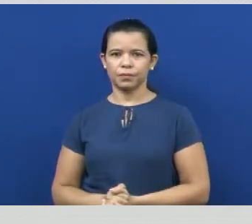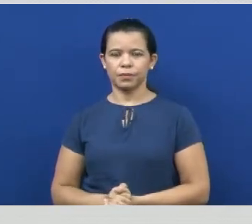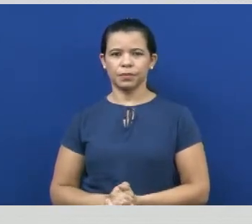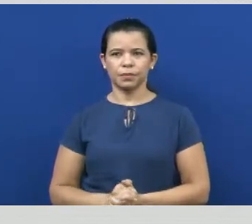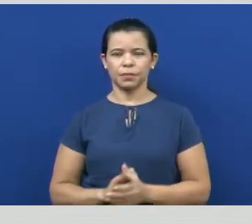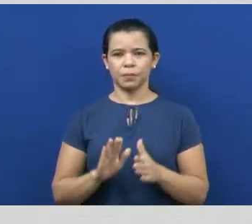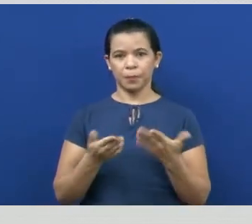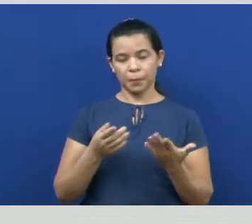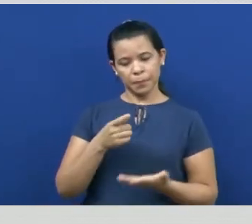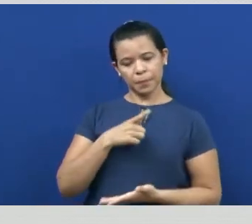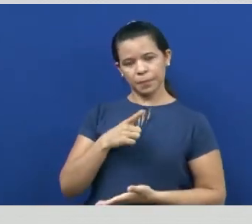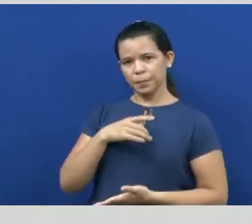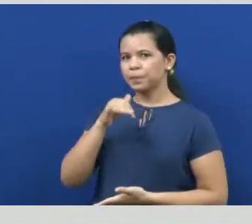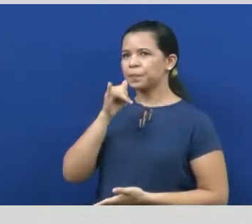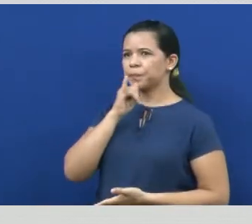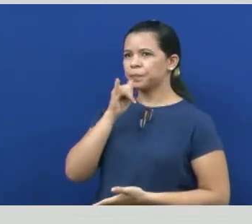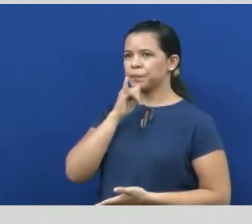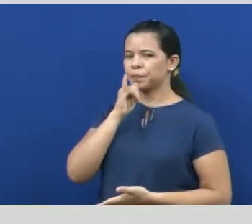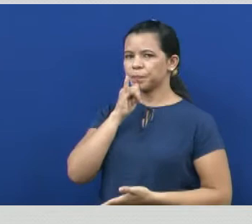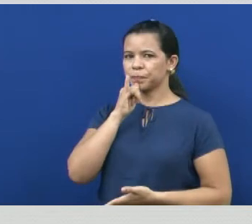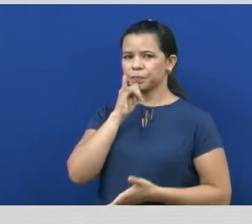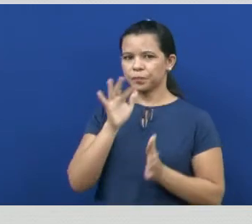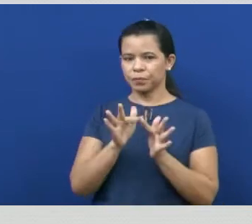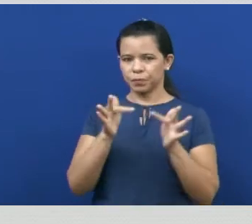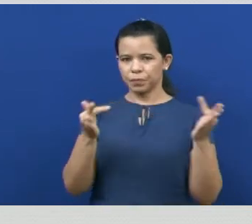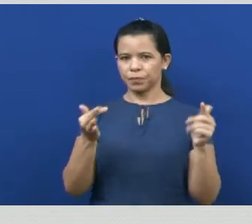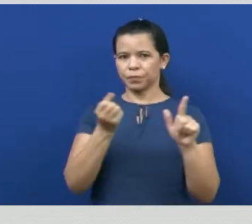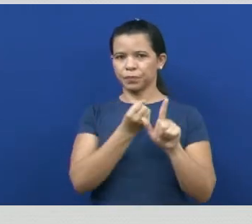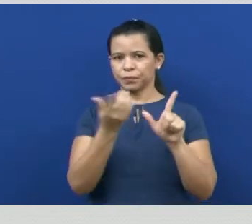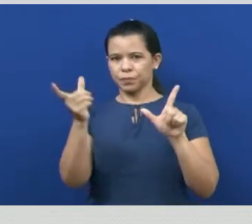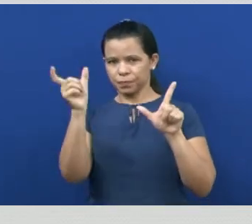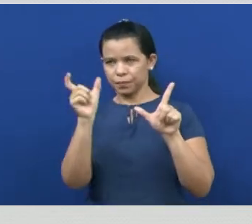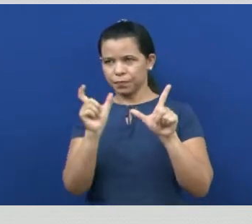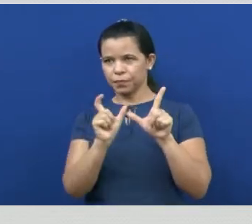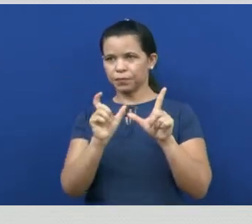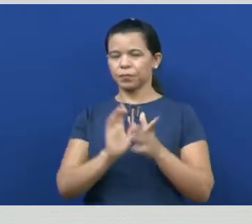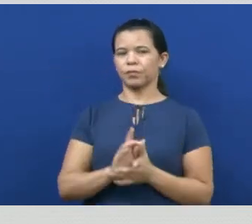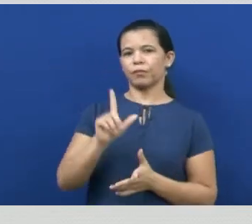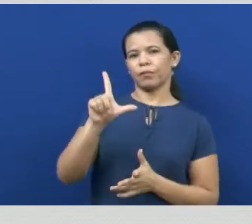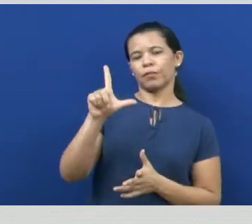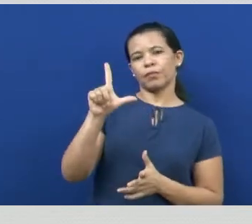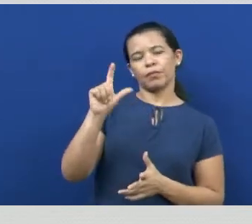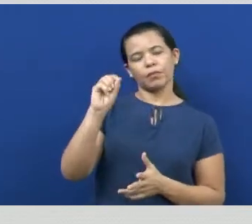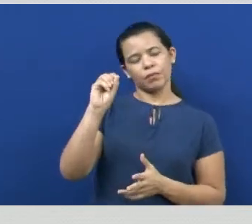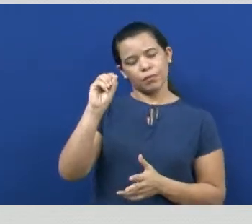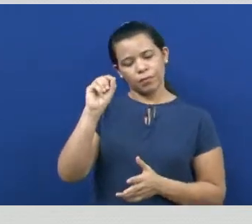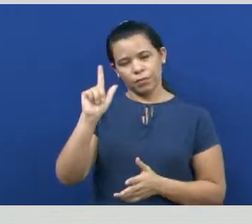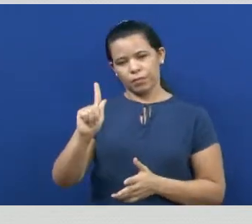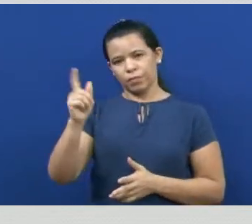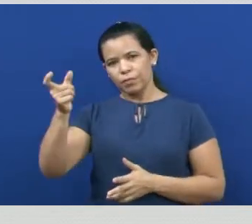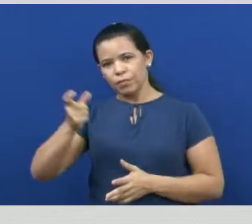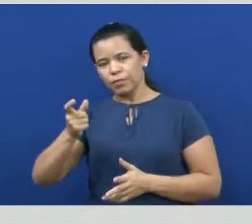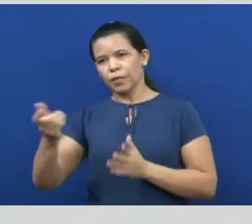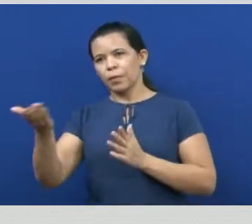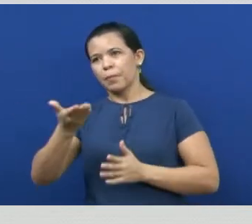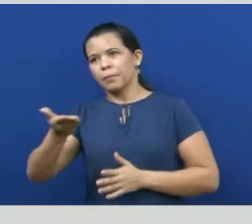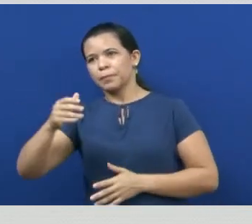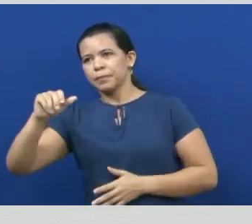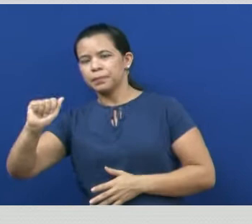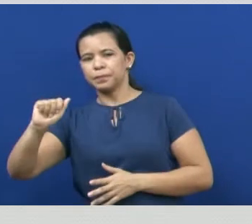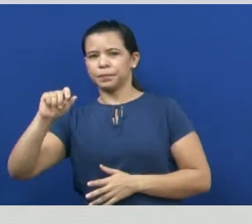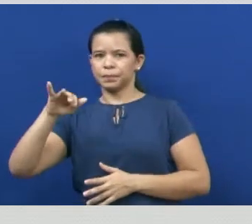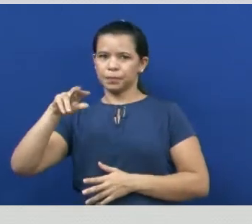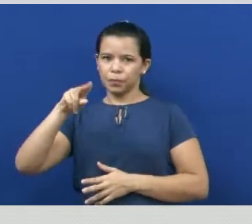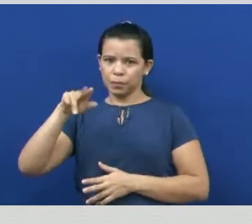Aí nós temos um exemplo de função logarítmica. Log de x na base A é igual a y. Para eu resolver